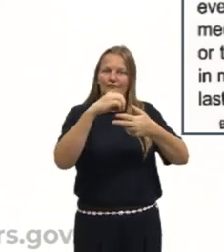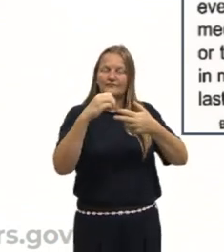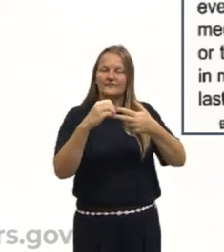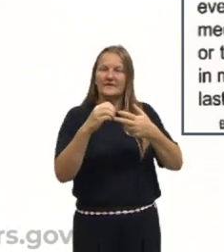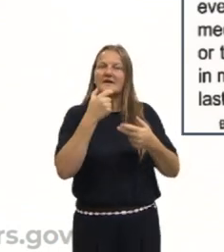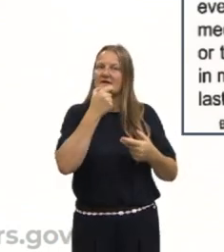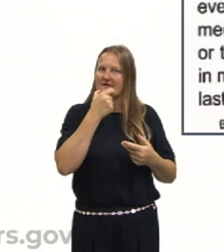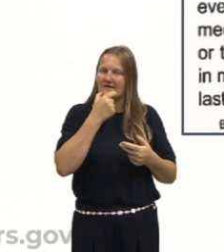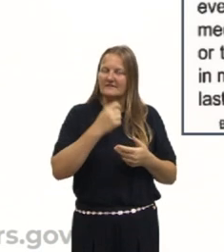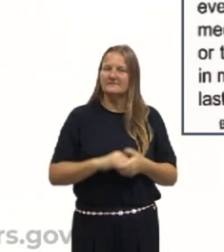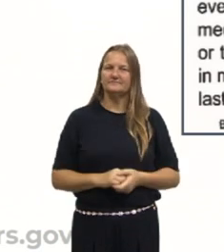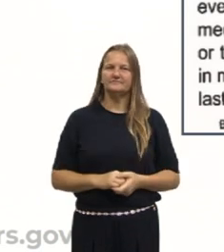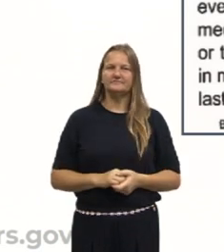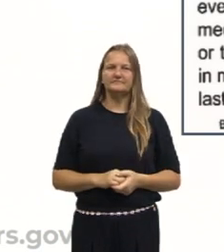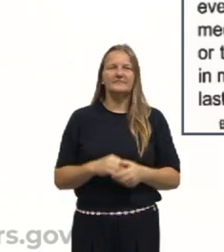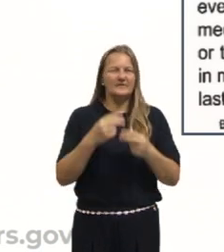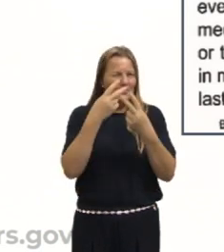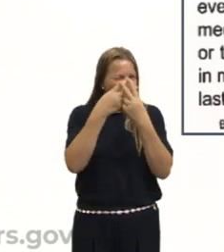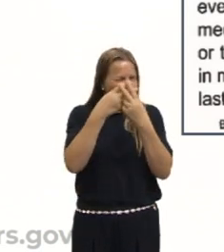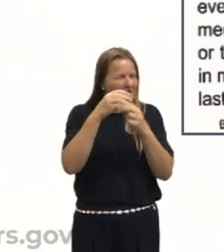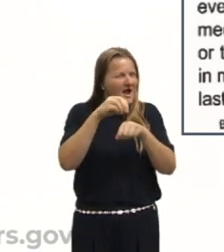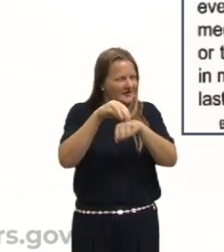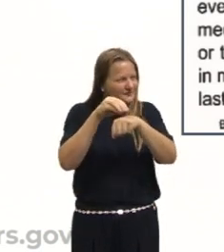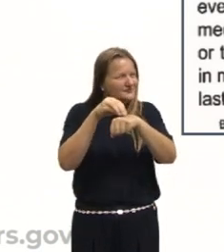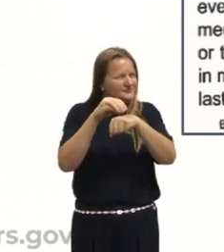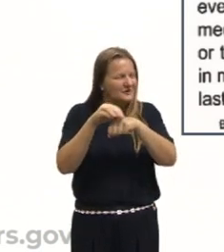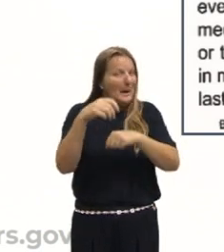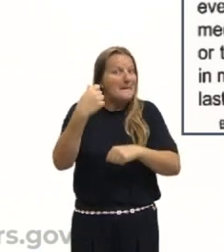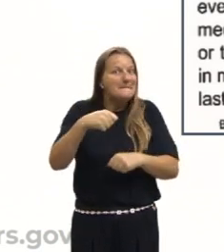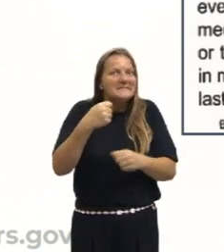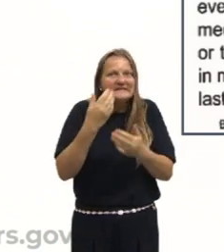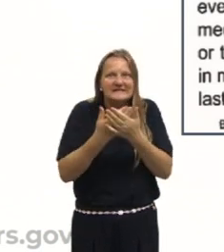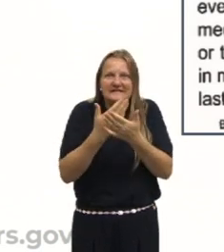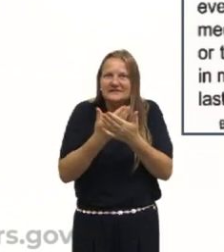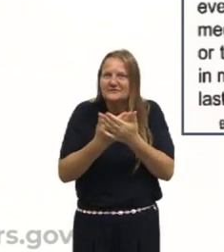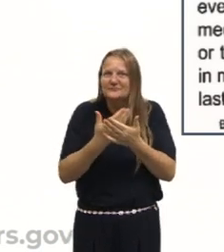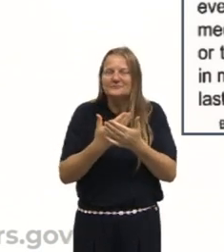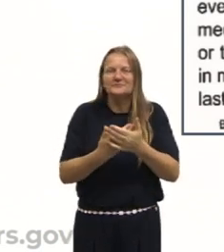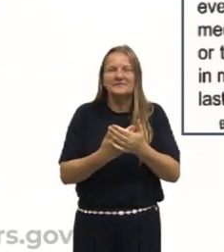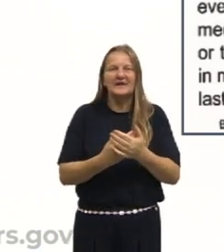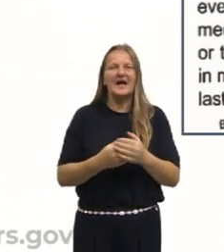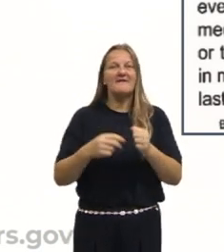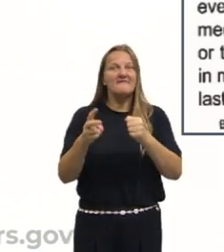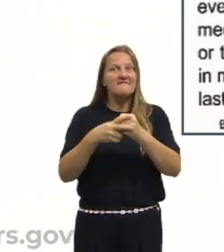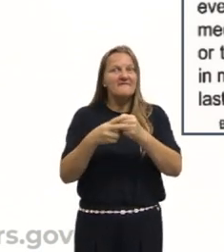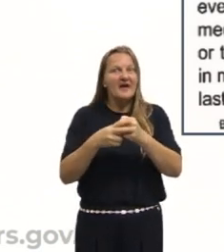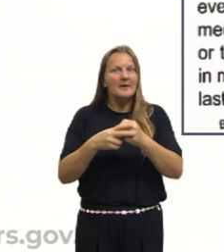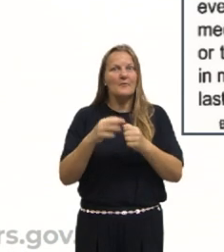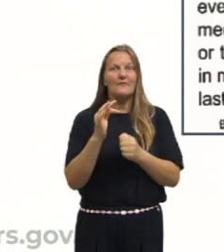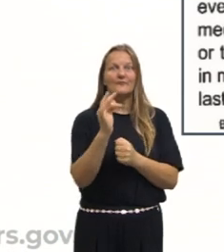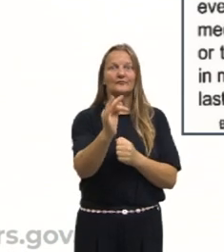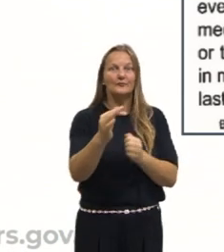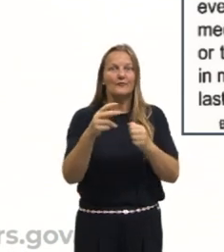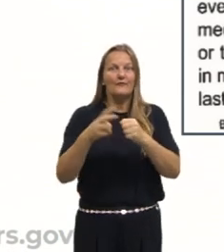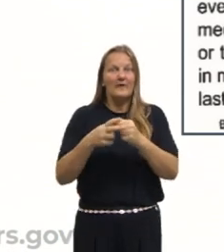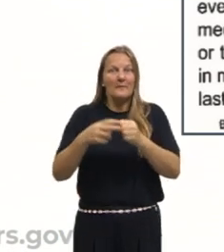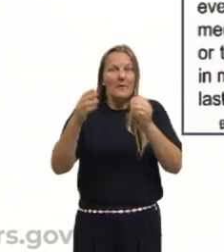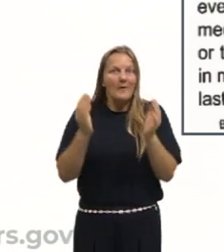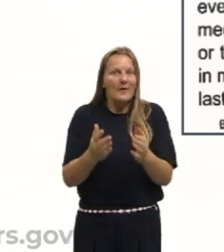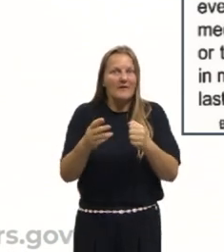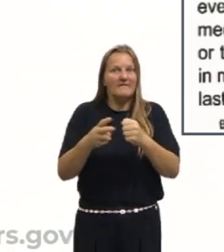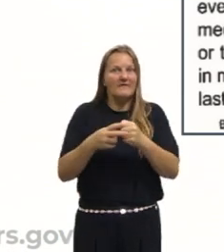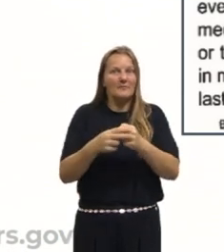ó #ficadica vamos estudar o passado vamos estudar tempos verbais isso é muito necessário para os textos